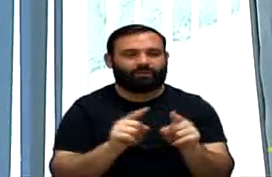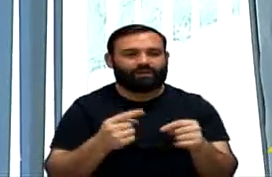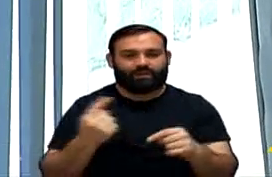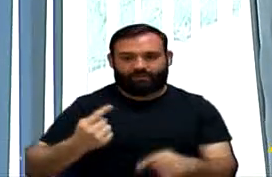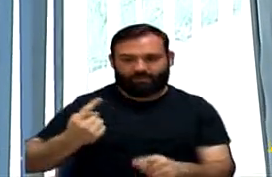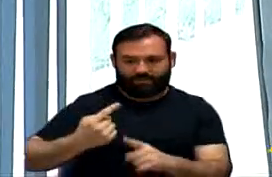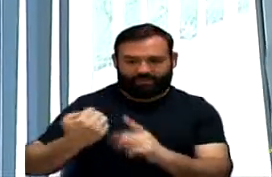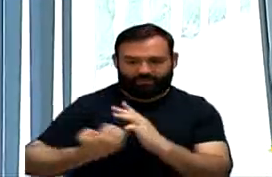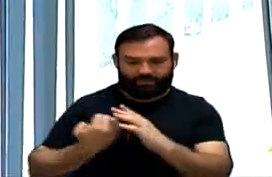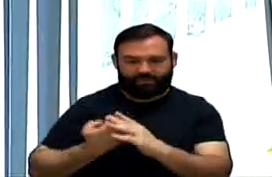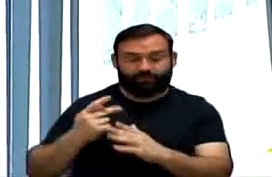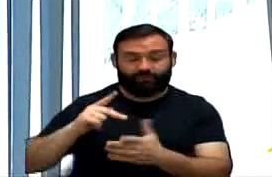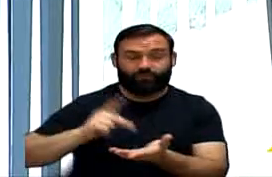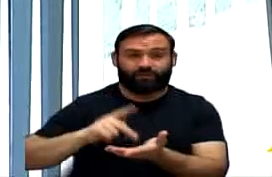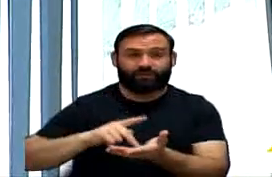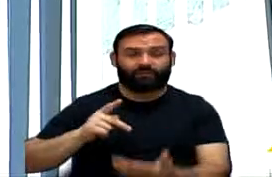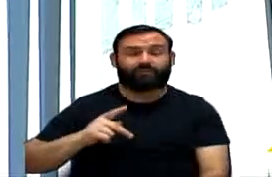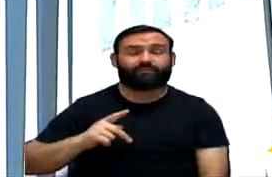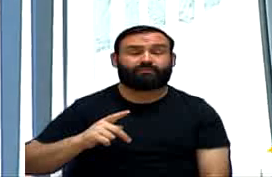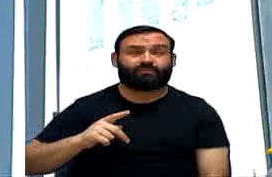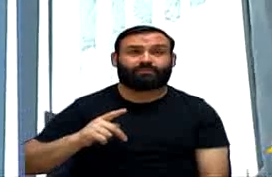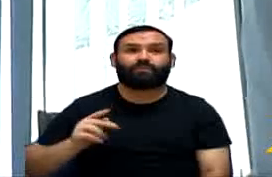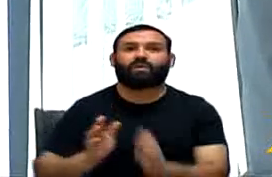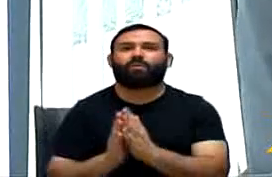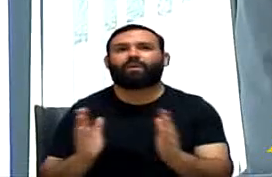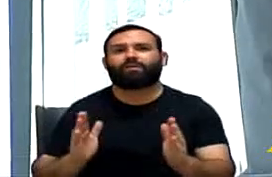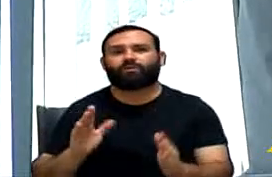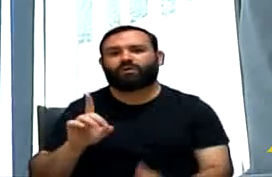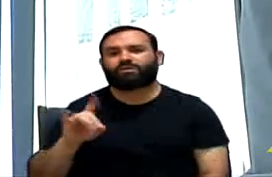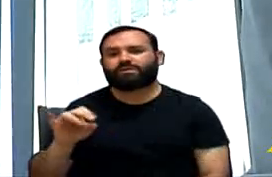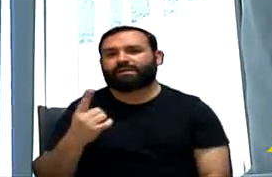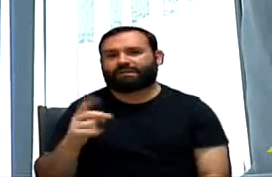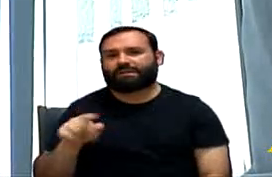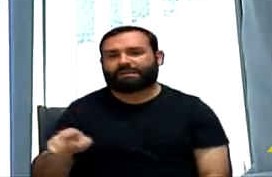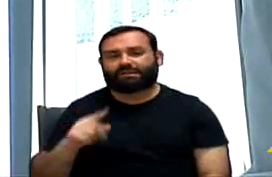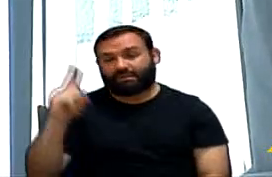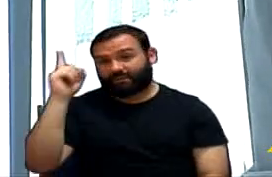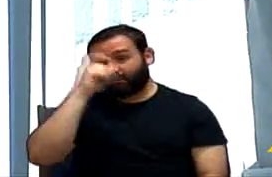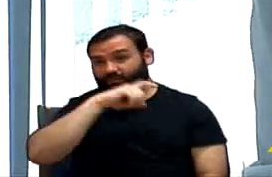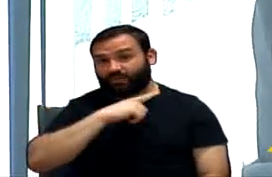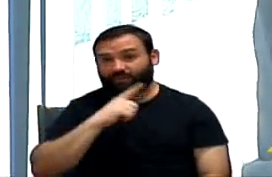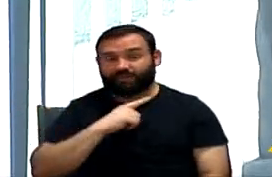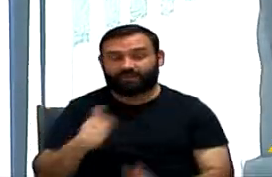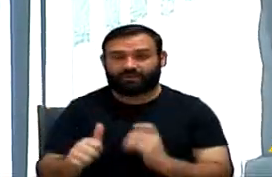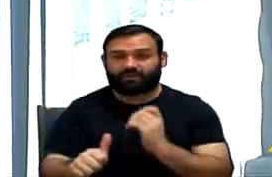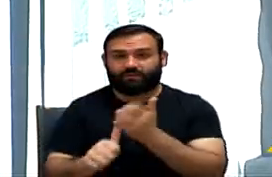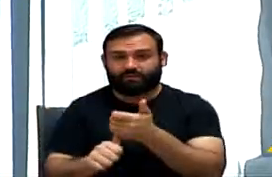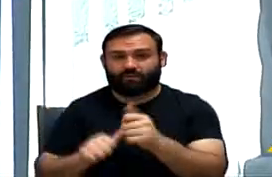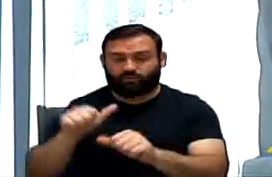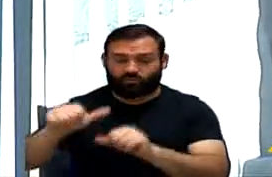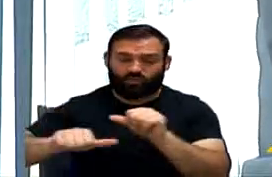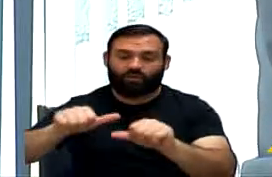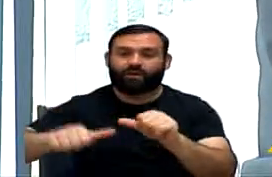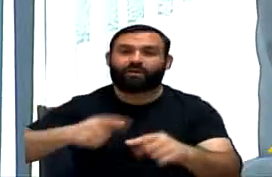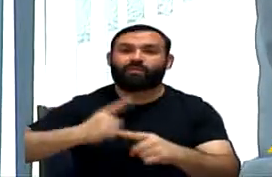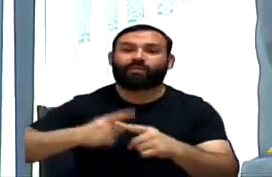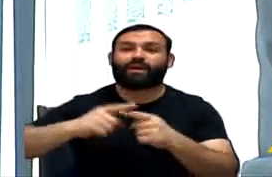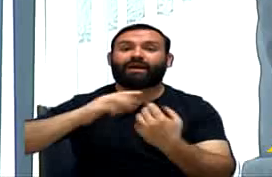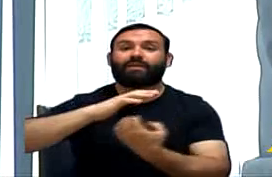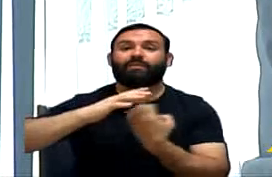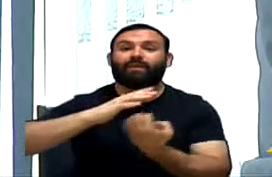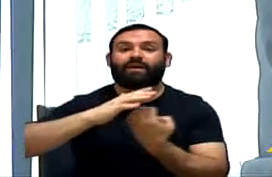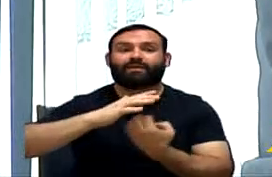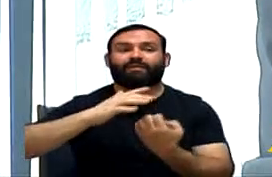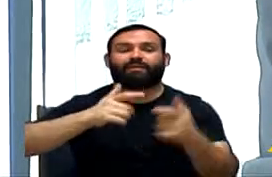empresa realmente por e no período de uns 15 dias Tá tendo dificuldade da reposição da troca porque é uma empresa que tá